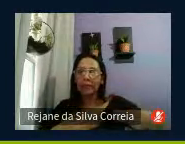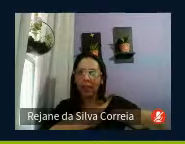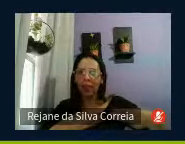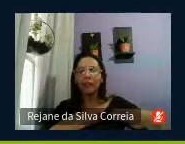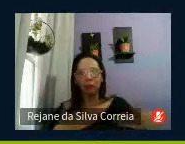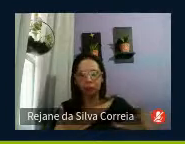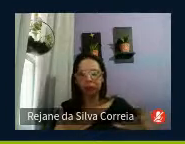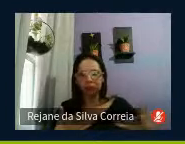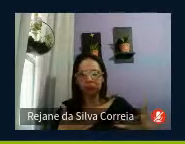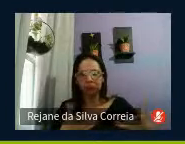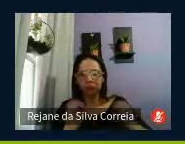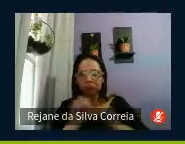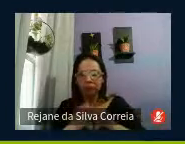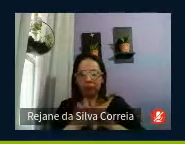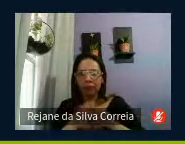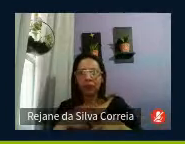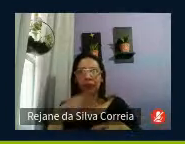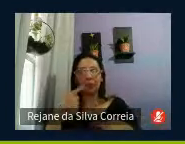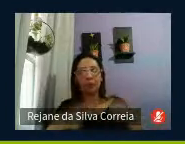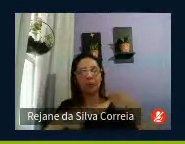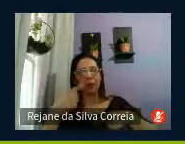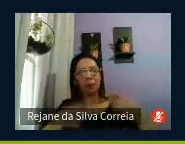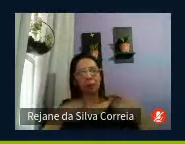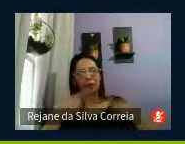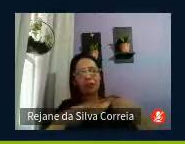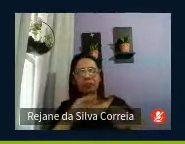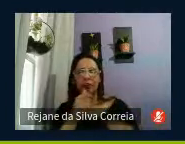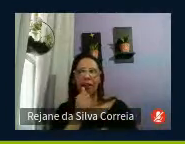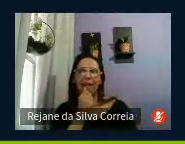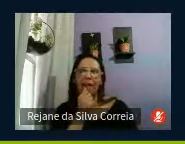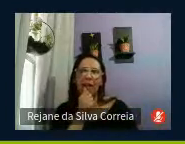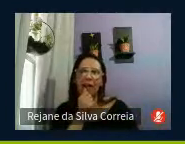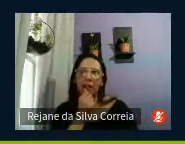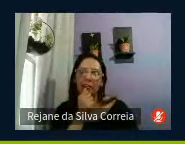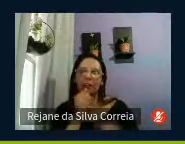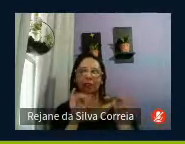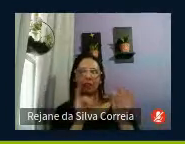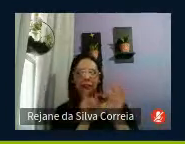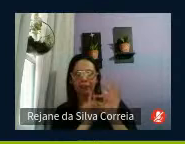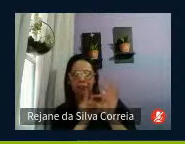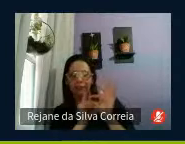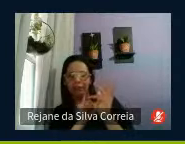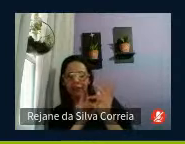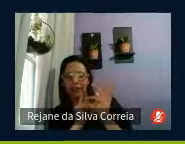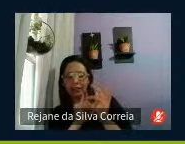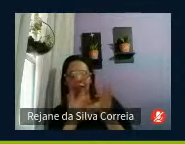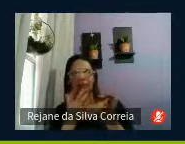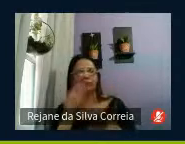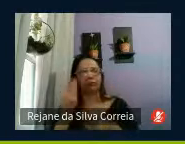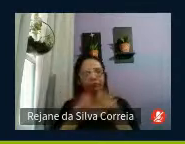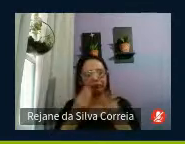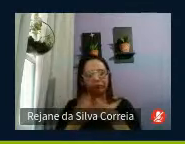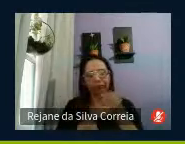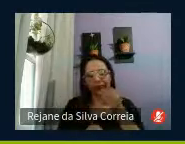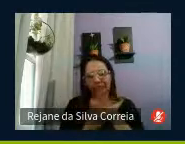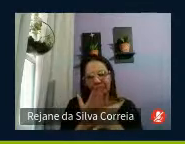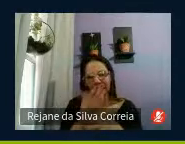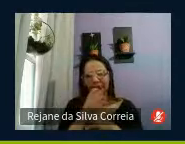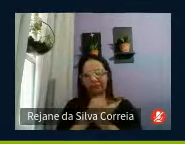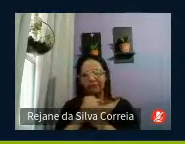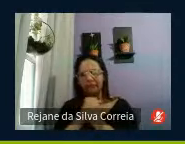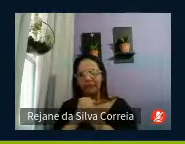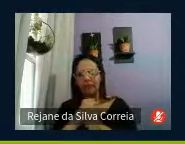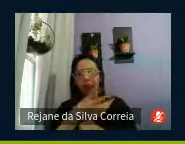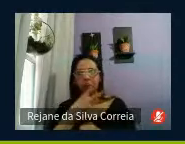a política de educação inclusiva era nos institutos federais, não foi criado em meados de